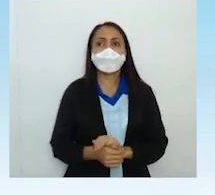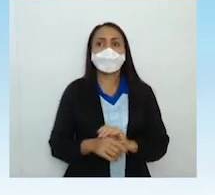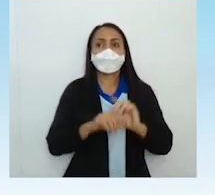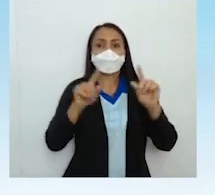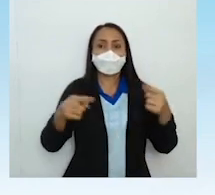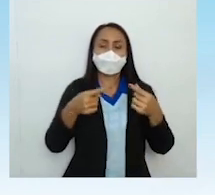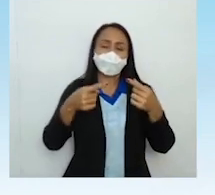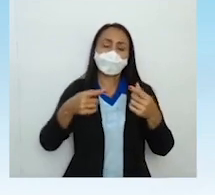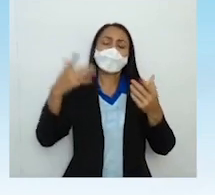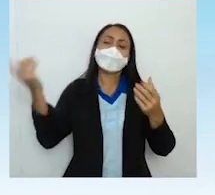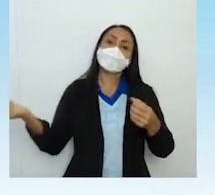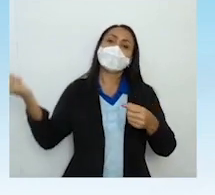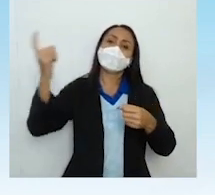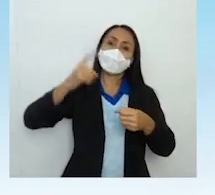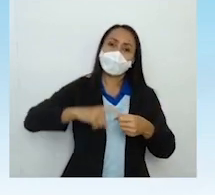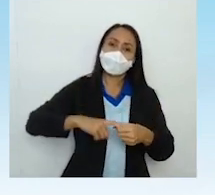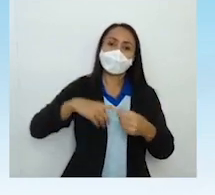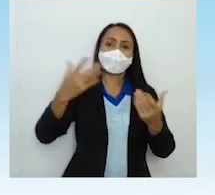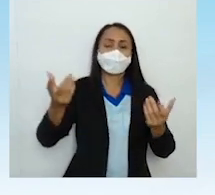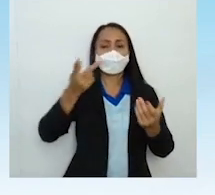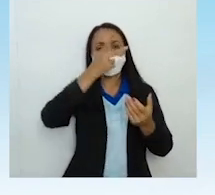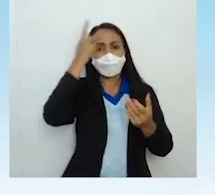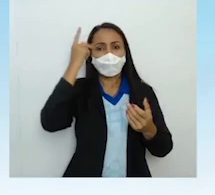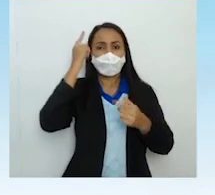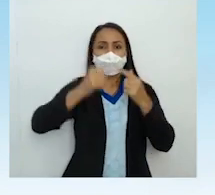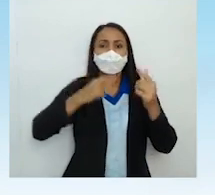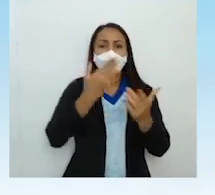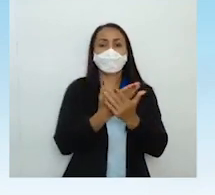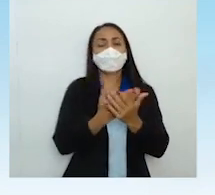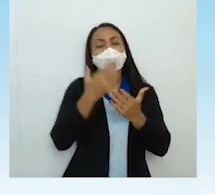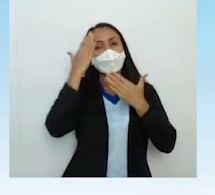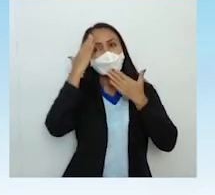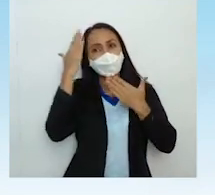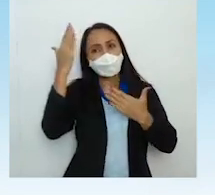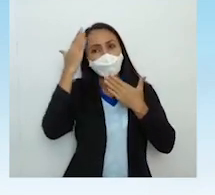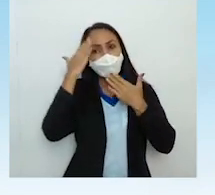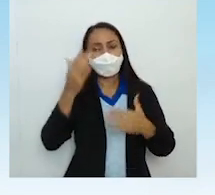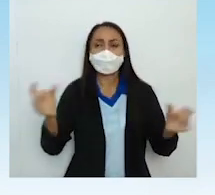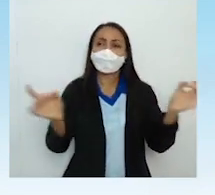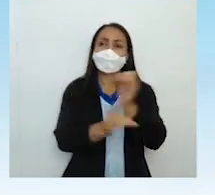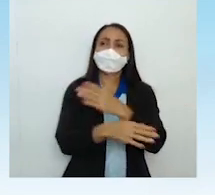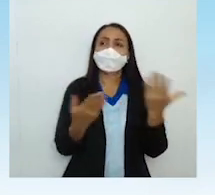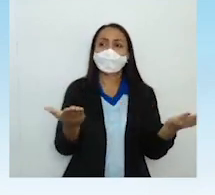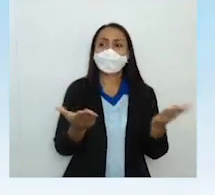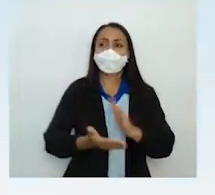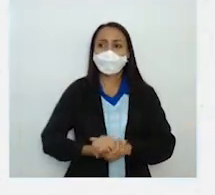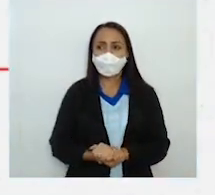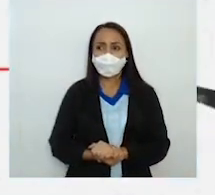voltará para uma próxima aula. Muito obrigado. Por hoje é só, gente.